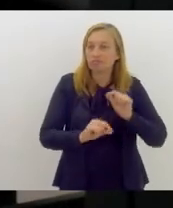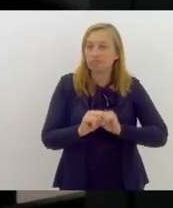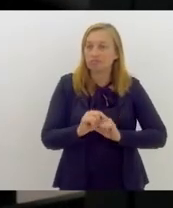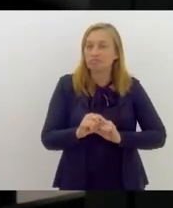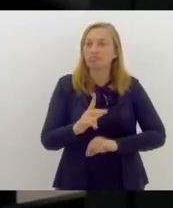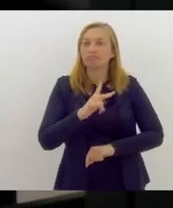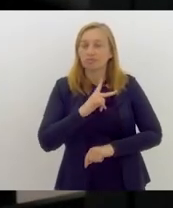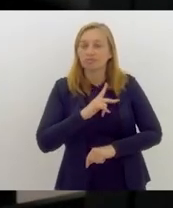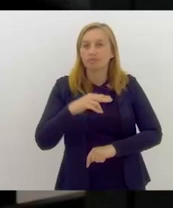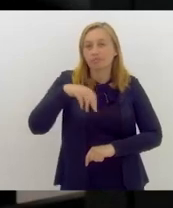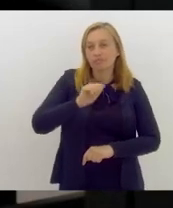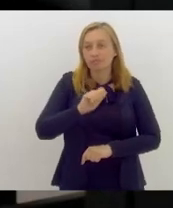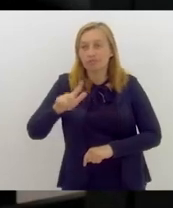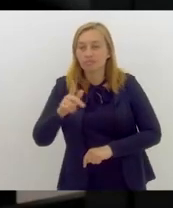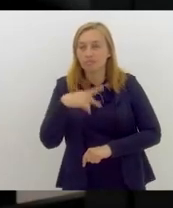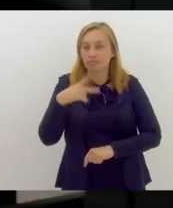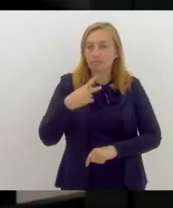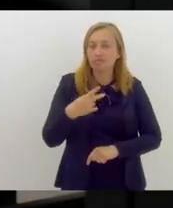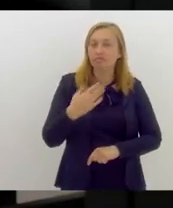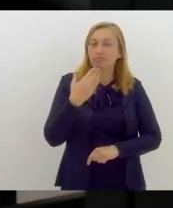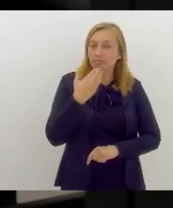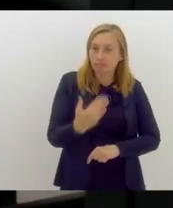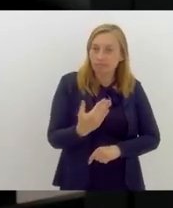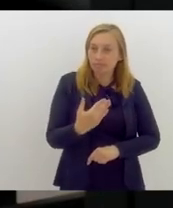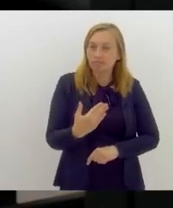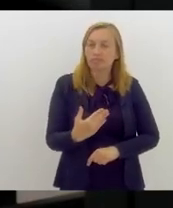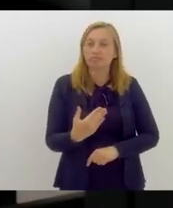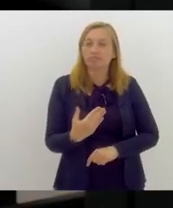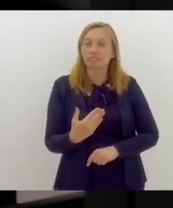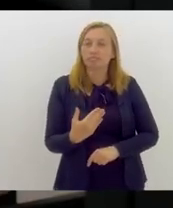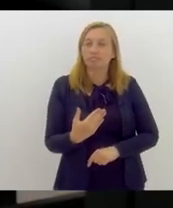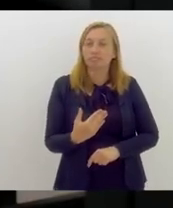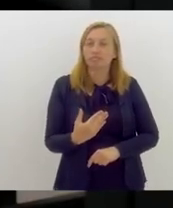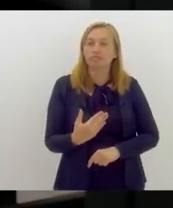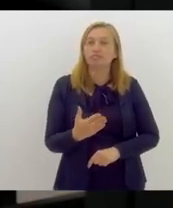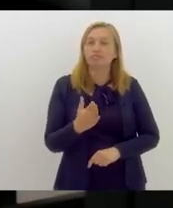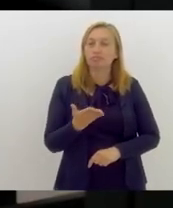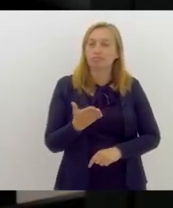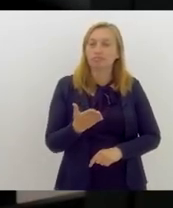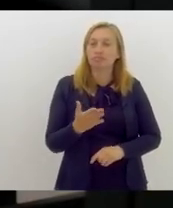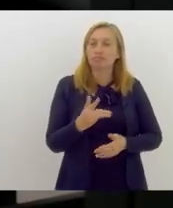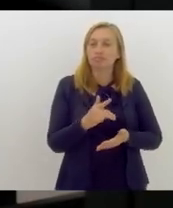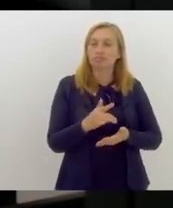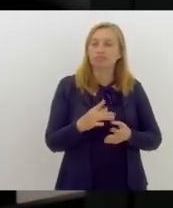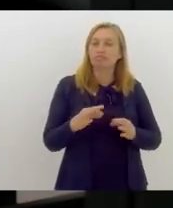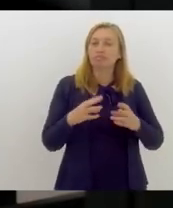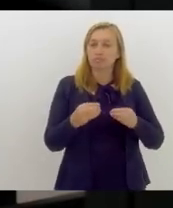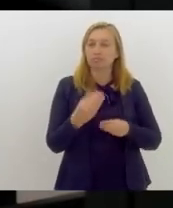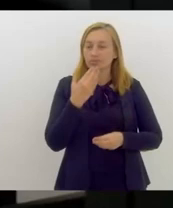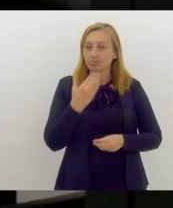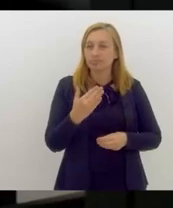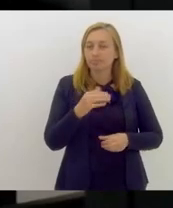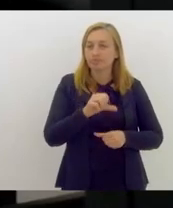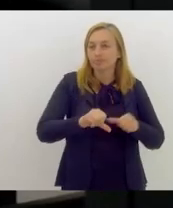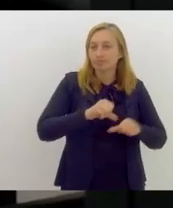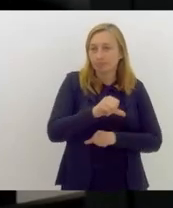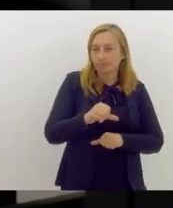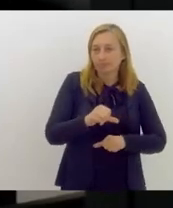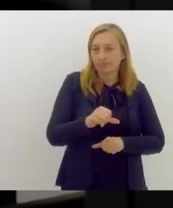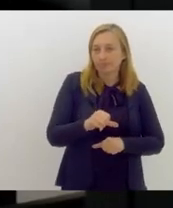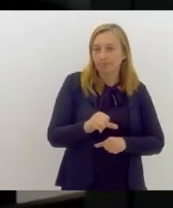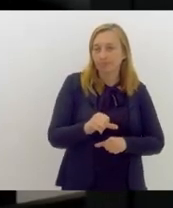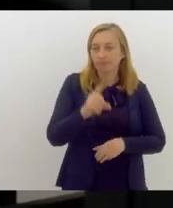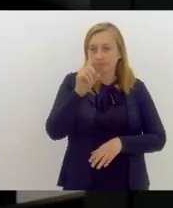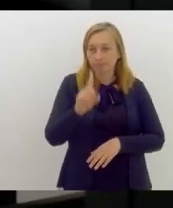a própria anel disse olha estamos revogando as autorizações que a gente tinha conseguido trocou a diretoria da Anel E